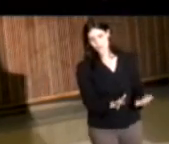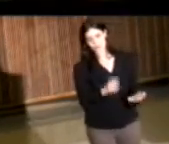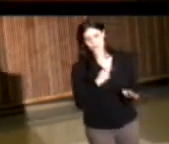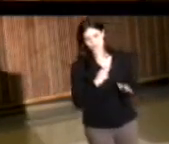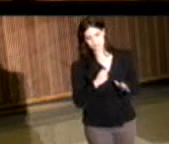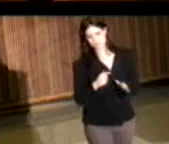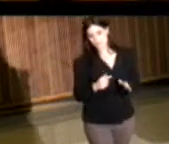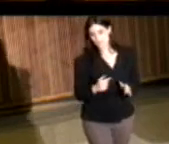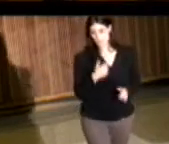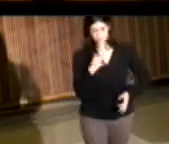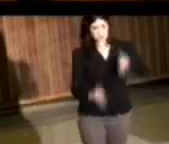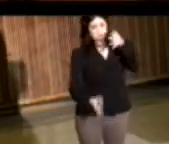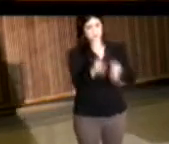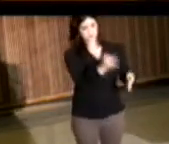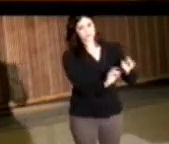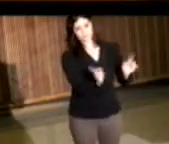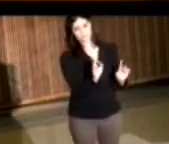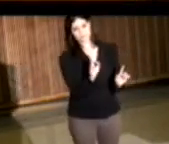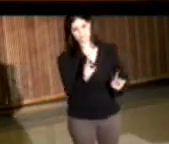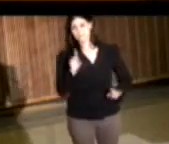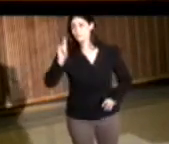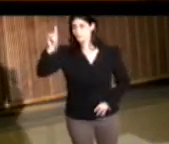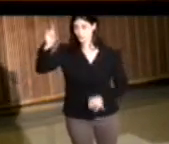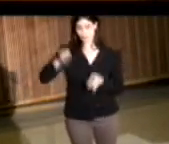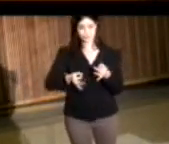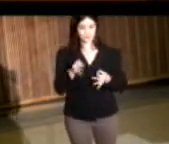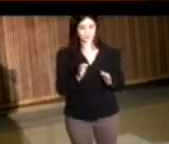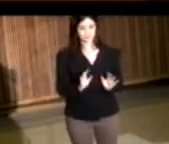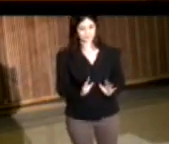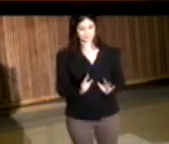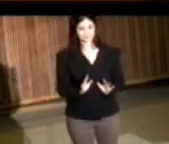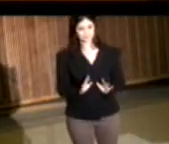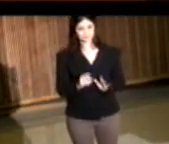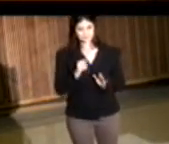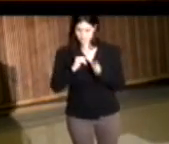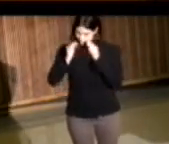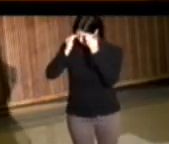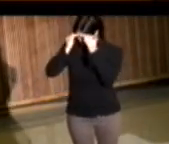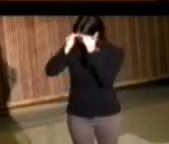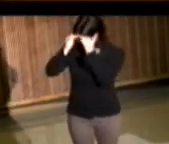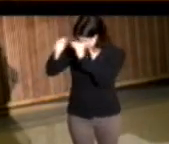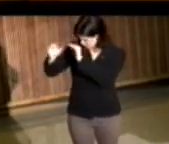problema meu. O meu problema é seguir a lei do amor